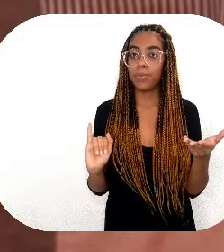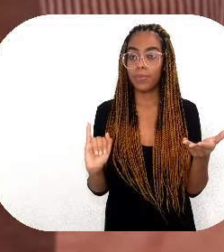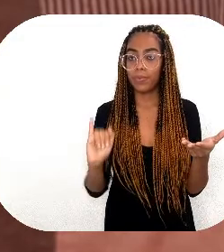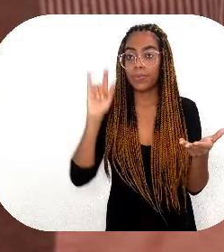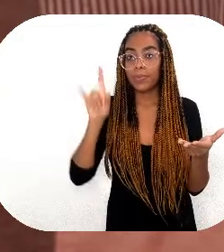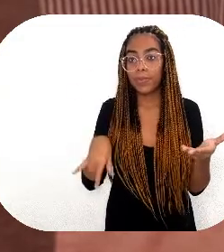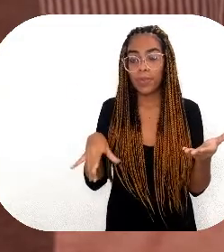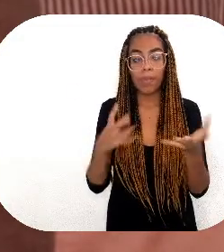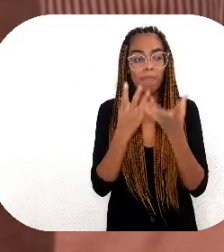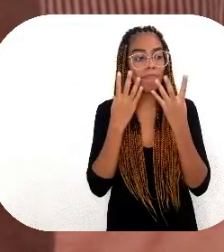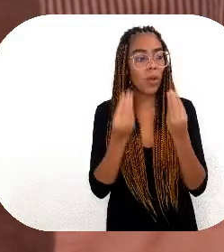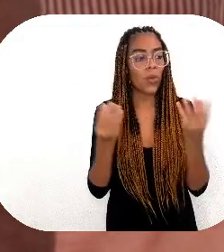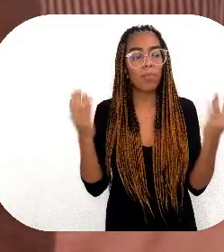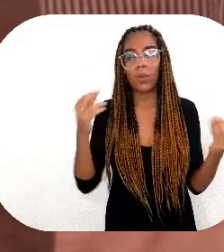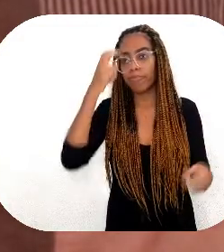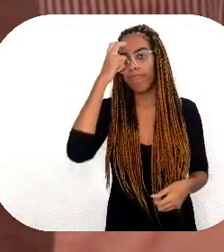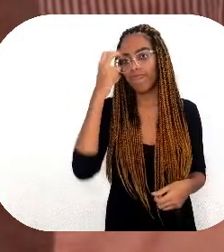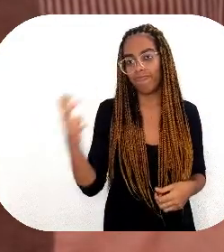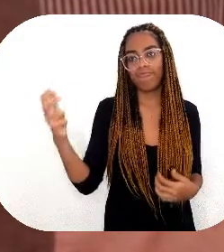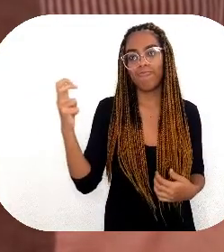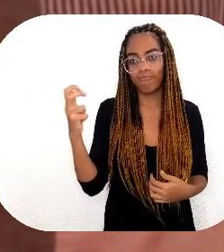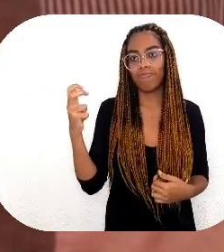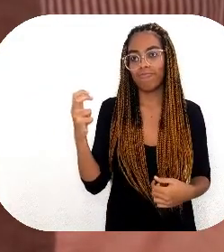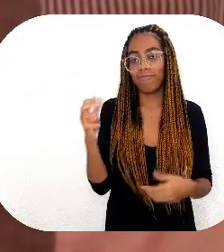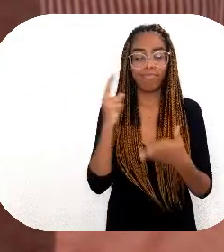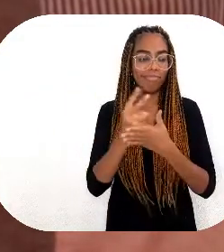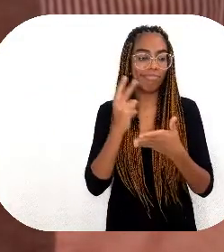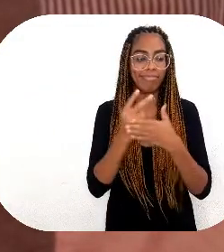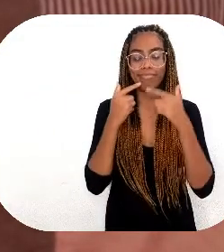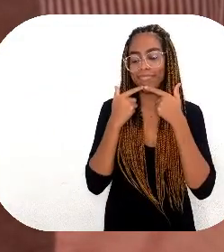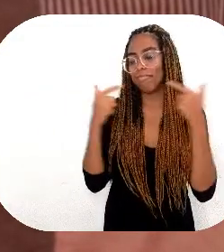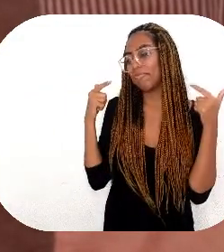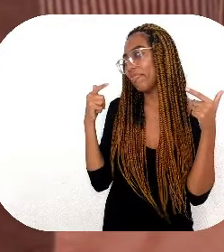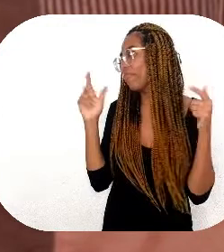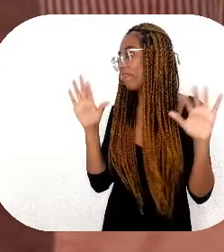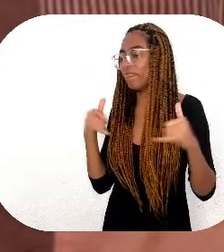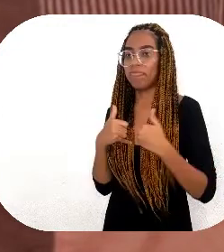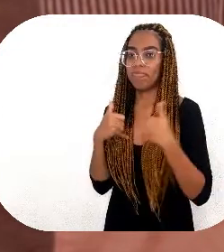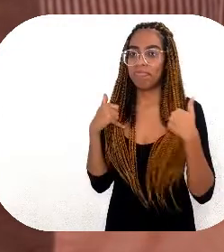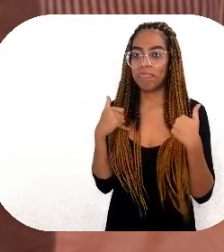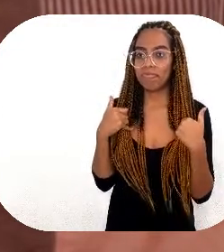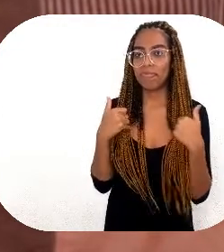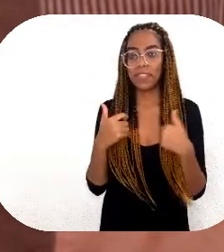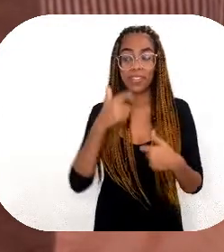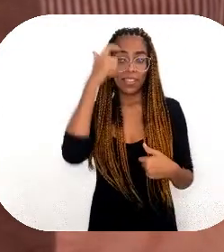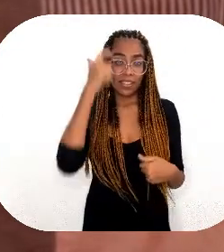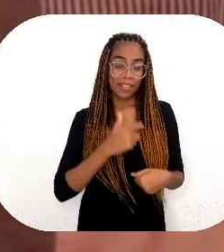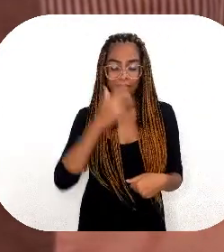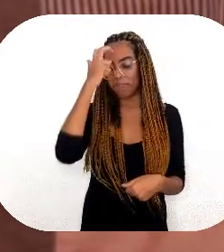escolhi. A Anansi era muito, muito inteligente e se gabava por